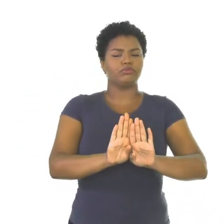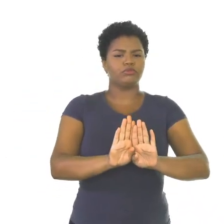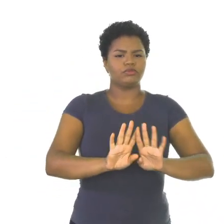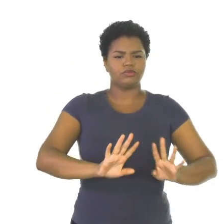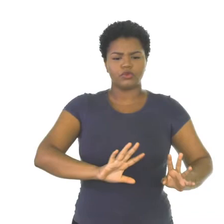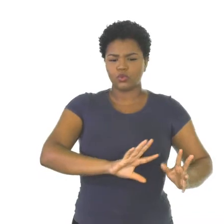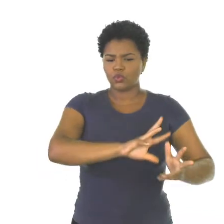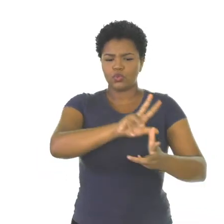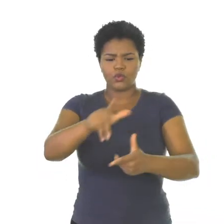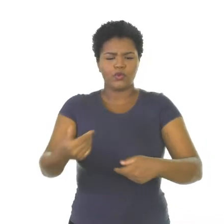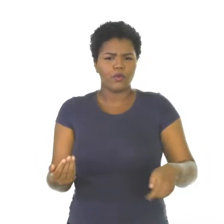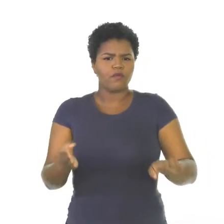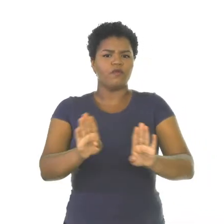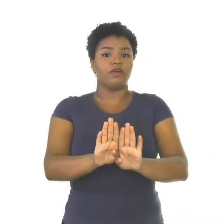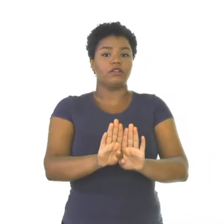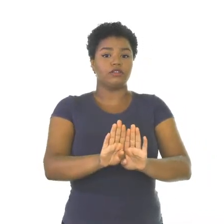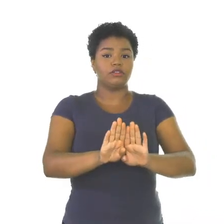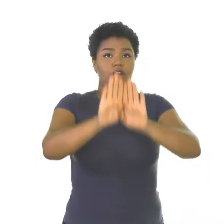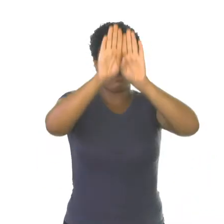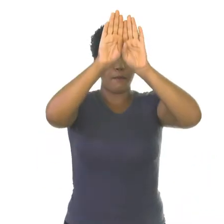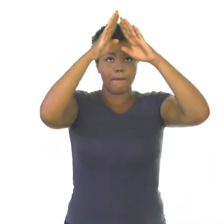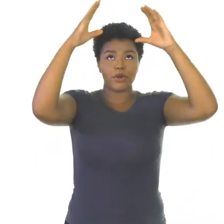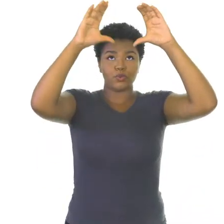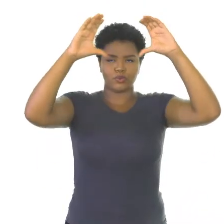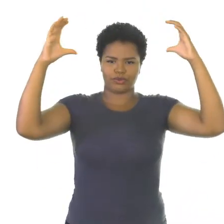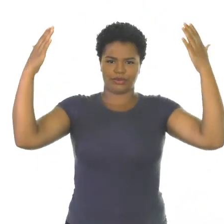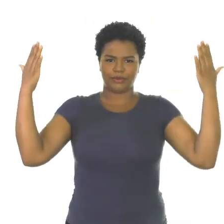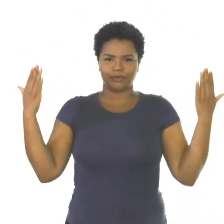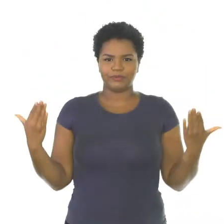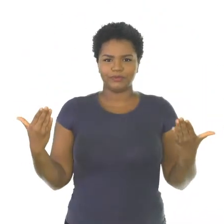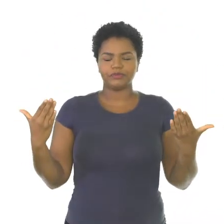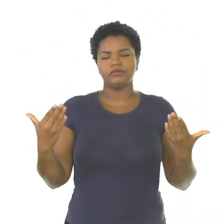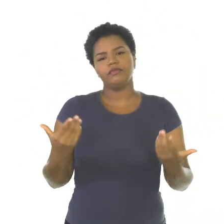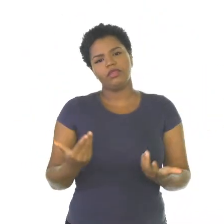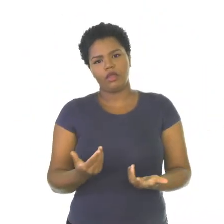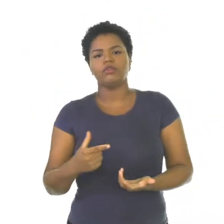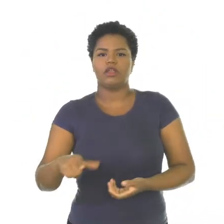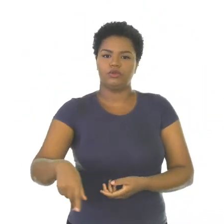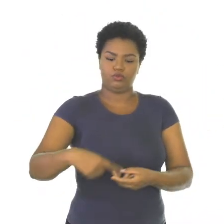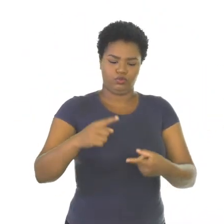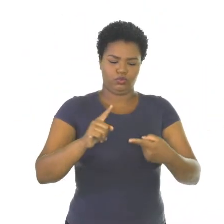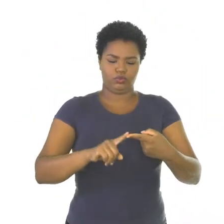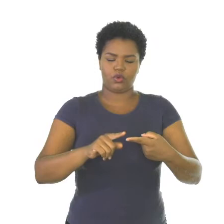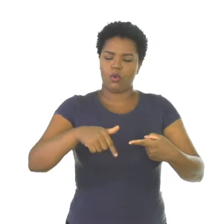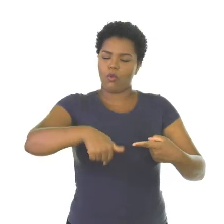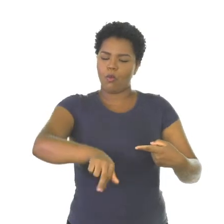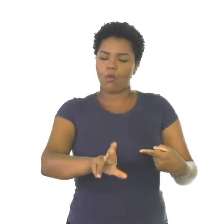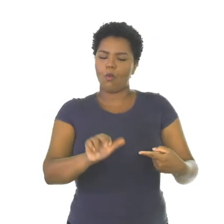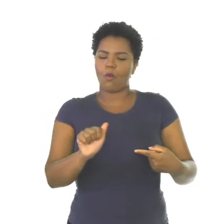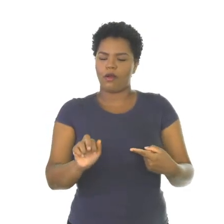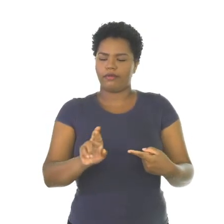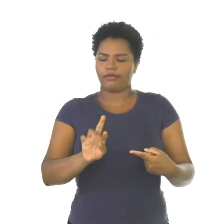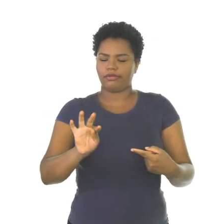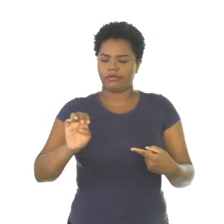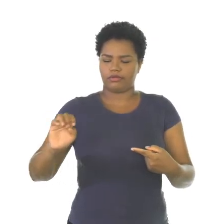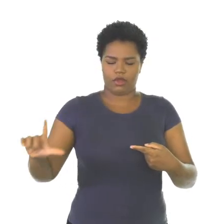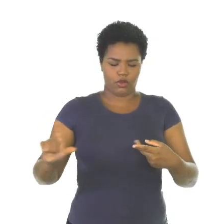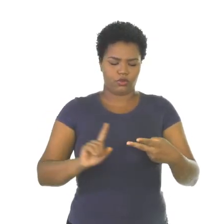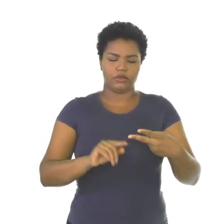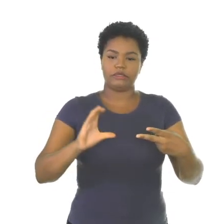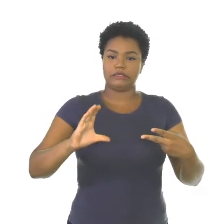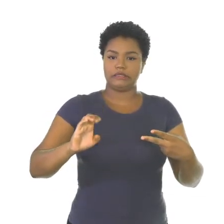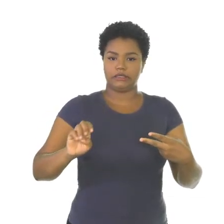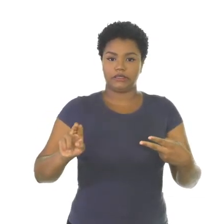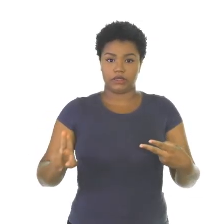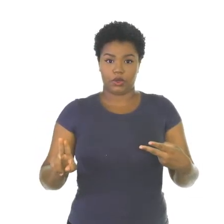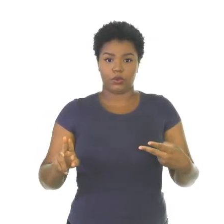nesse mundo, só vivo aberta no céu. Então aqui eu tenho mais duas também, quartel e céu. Lá